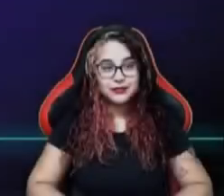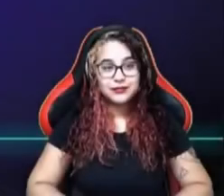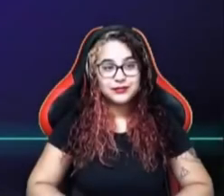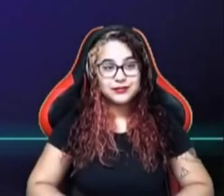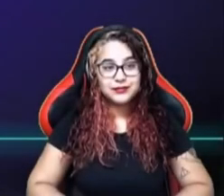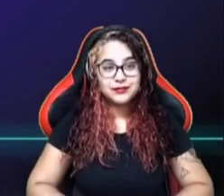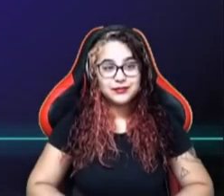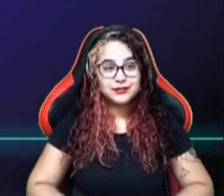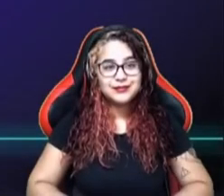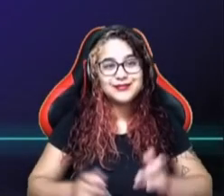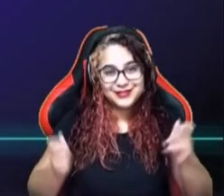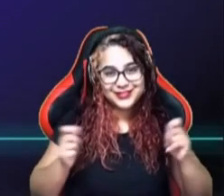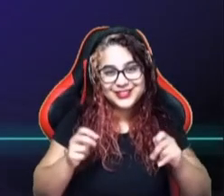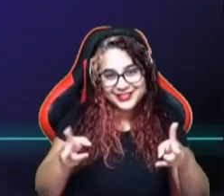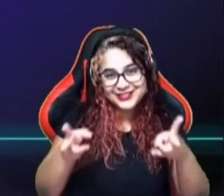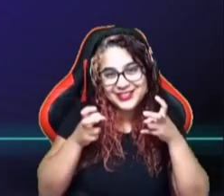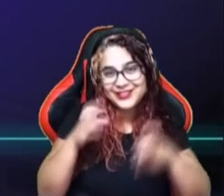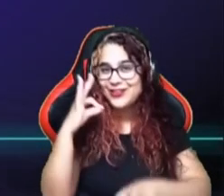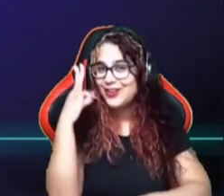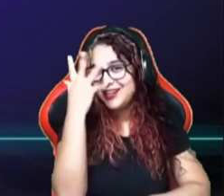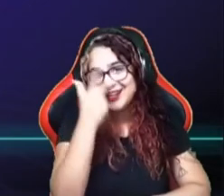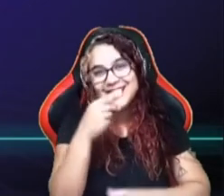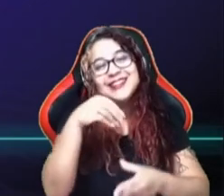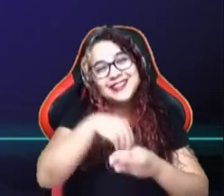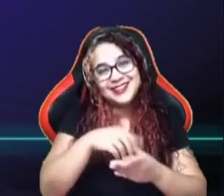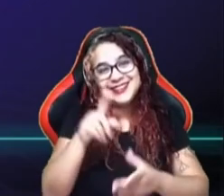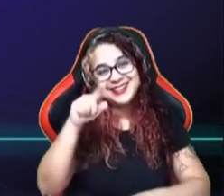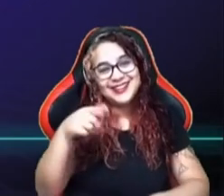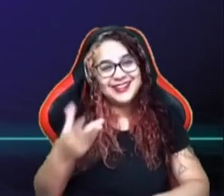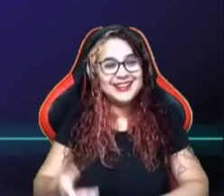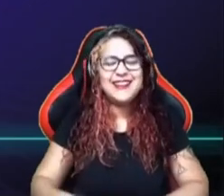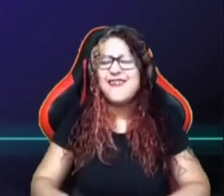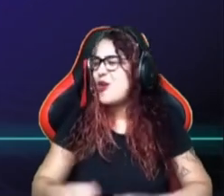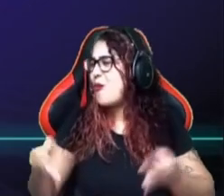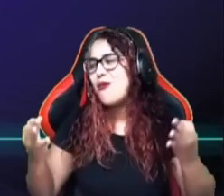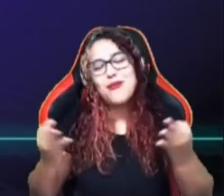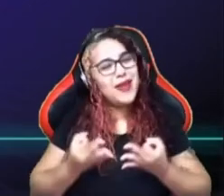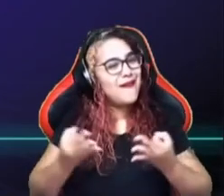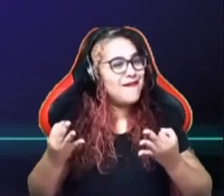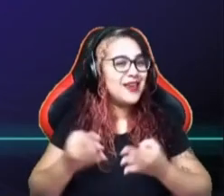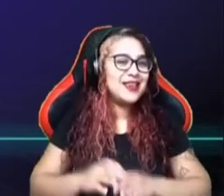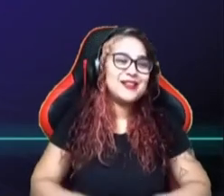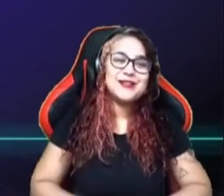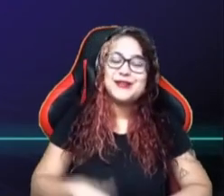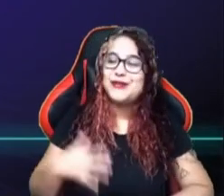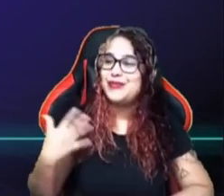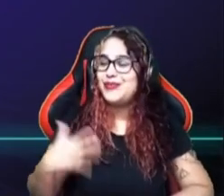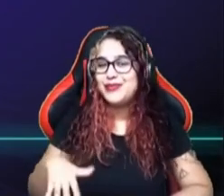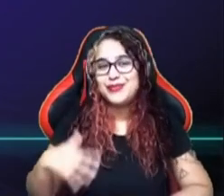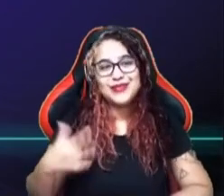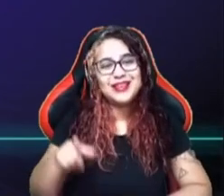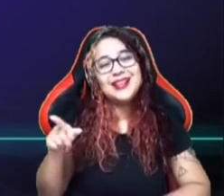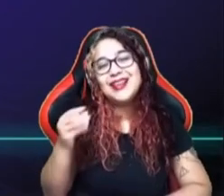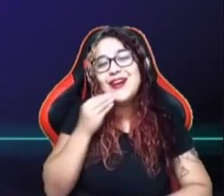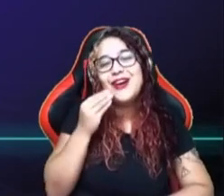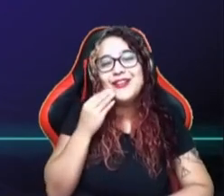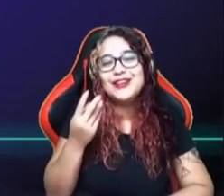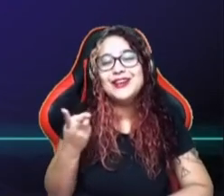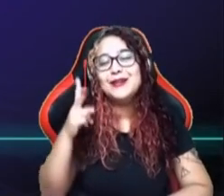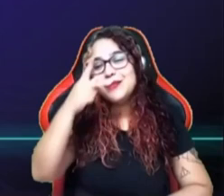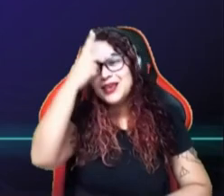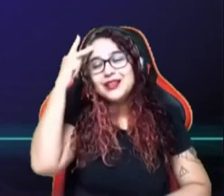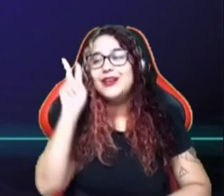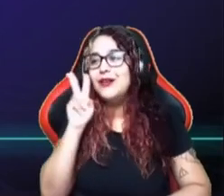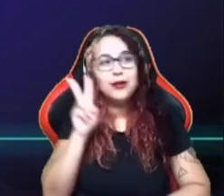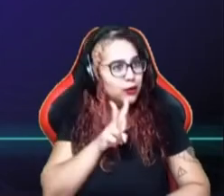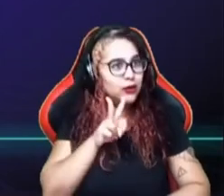Dá para ver como é que ficou bonito dentro, né? Ah, ficou animal. E aí é óbvio, né? Quando o jogador vê um negócio desse, ele